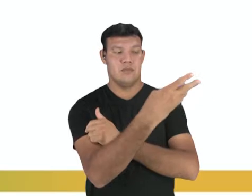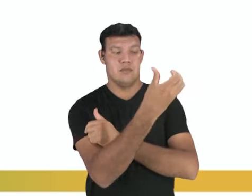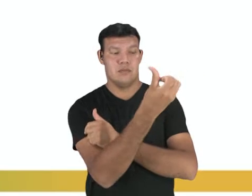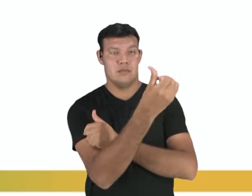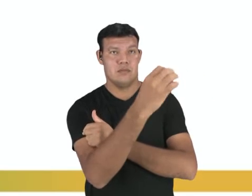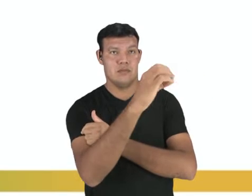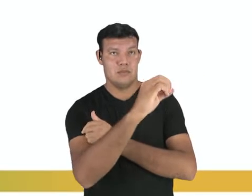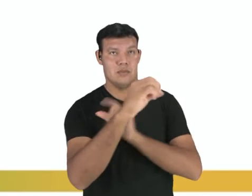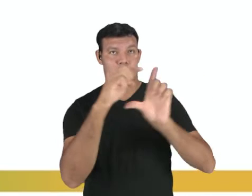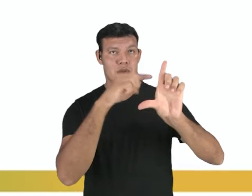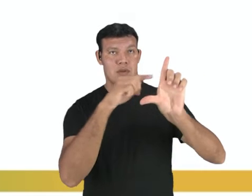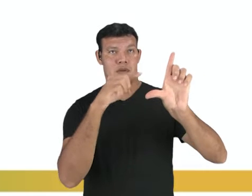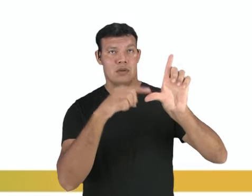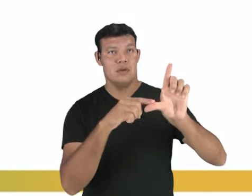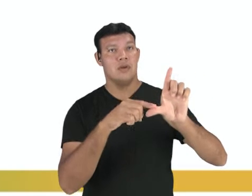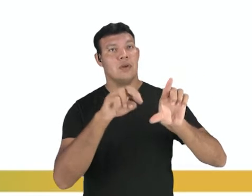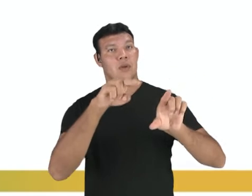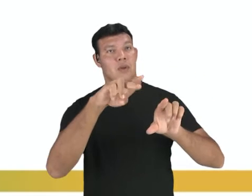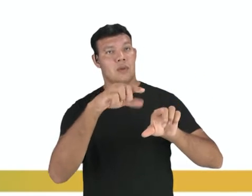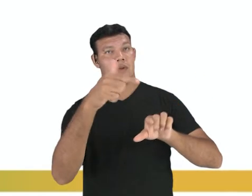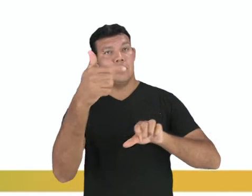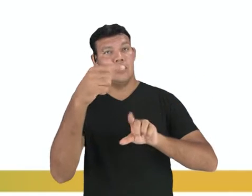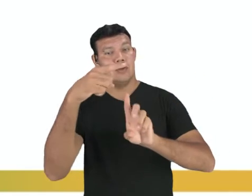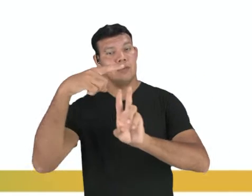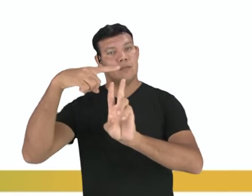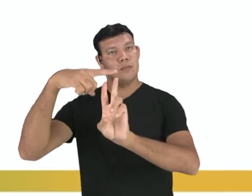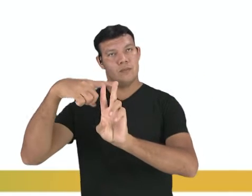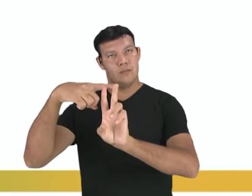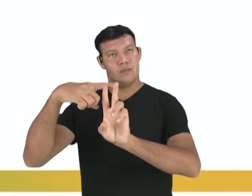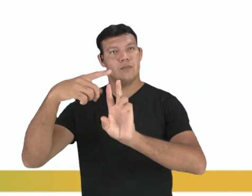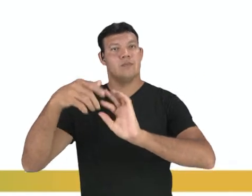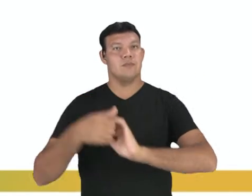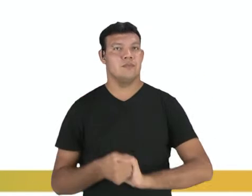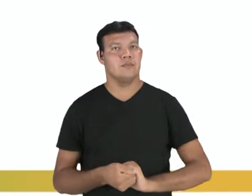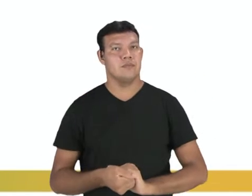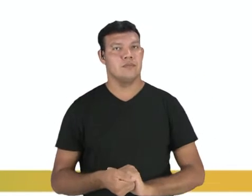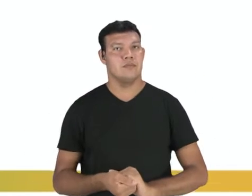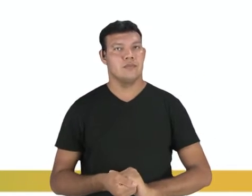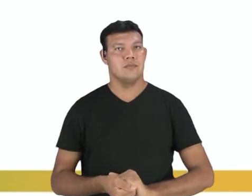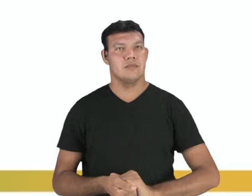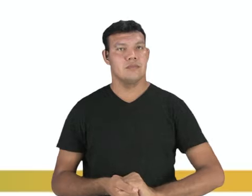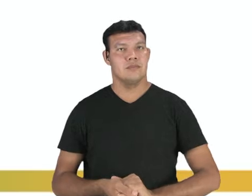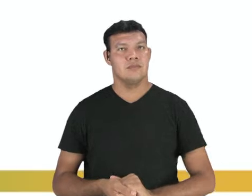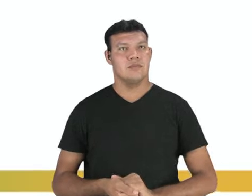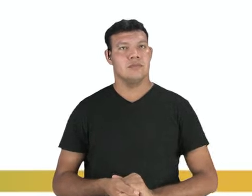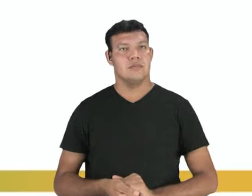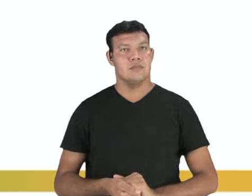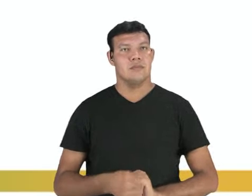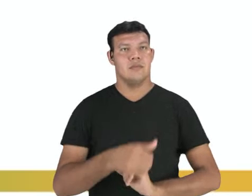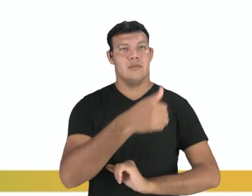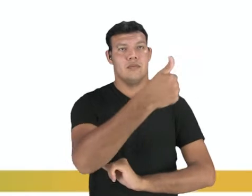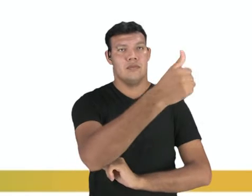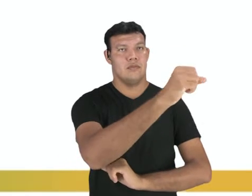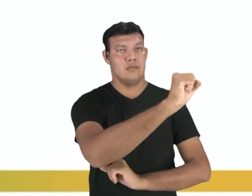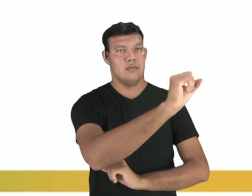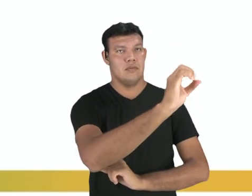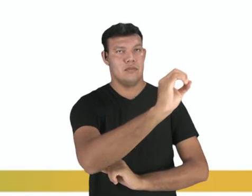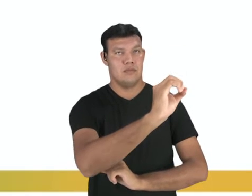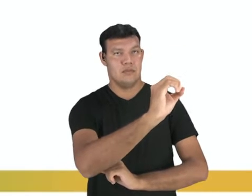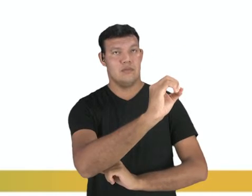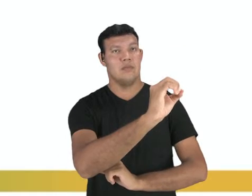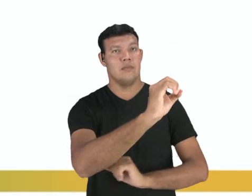360° equivale a dois pis tá a 180 graus